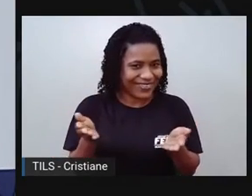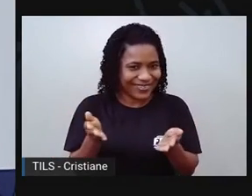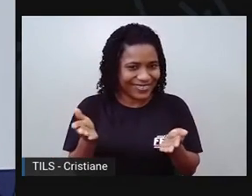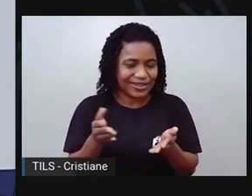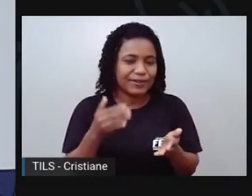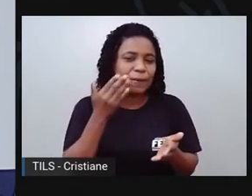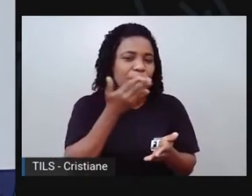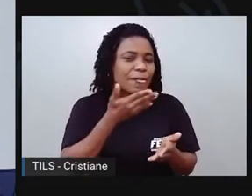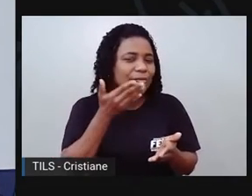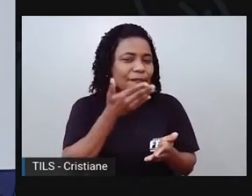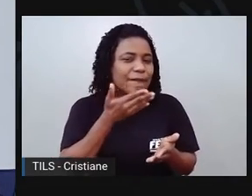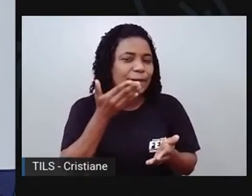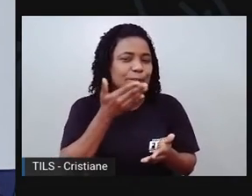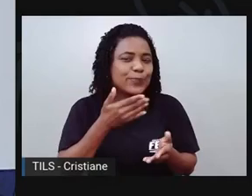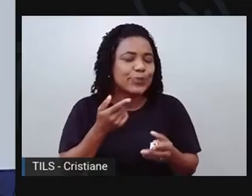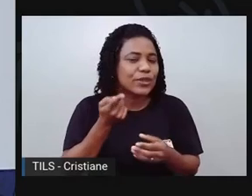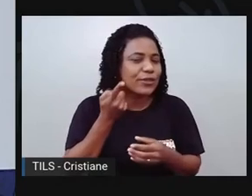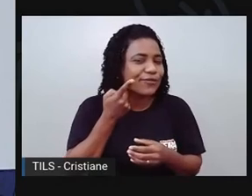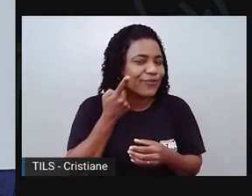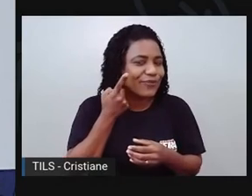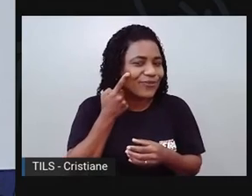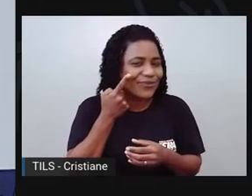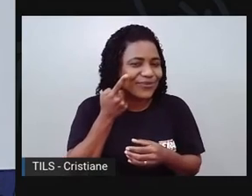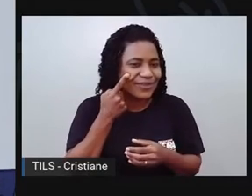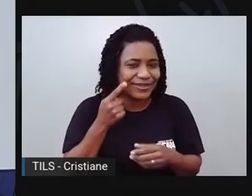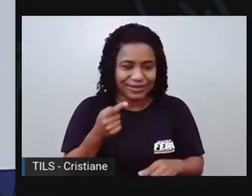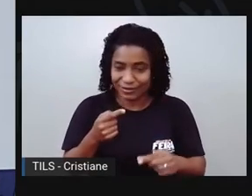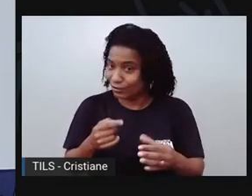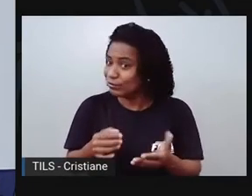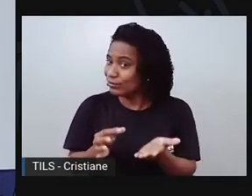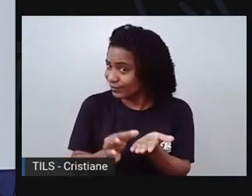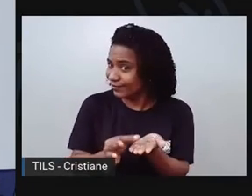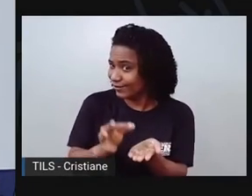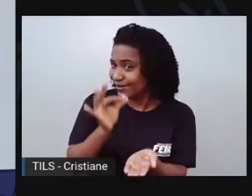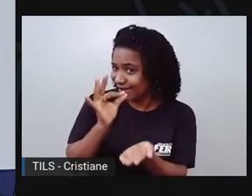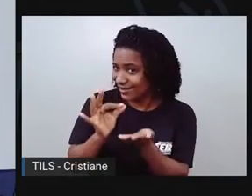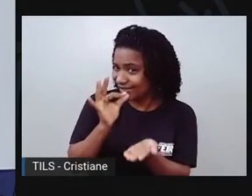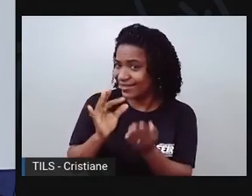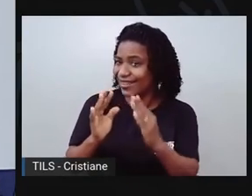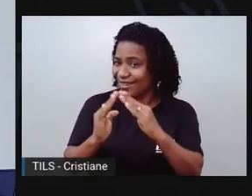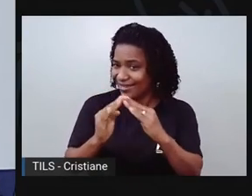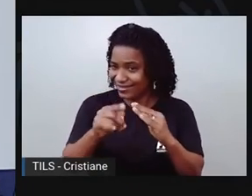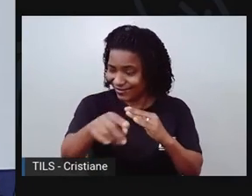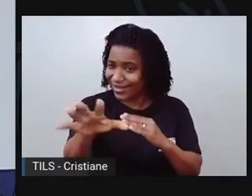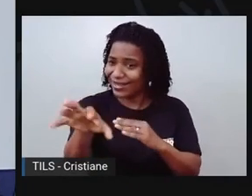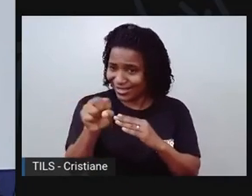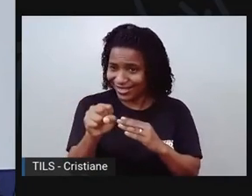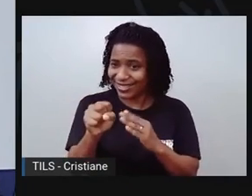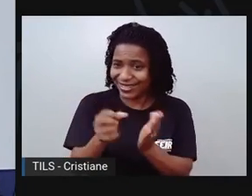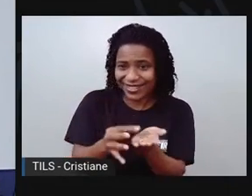experimentar esse chá? Eu vou pegar uma xícara. Vocês peguem uma xícara daí da casa de vocês.